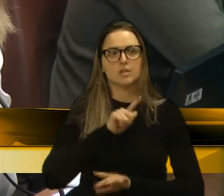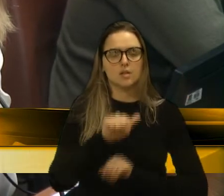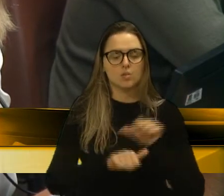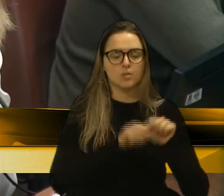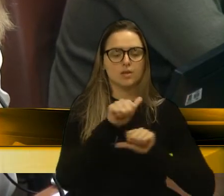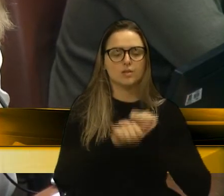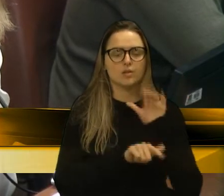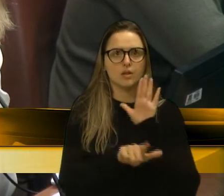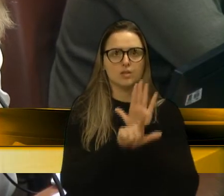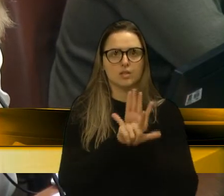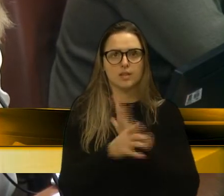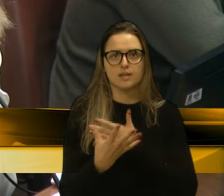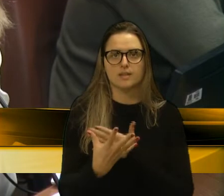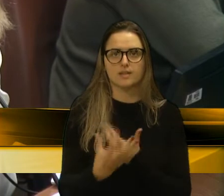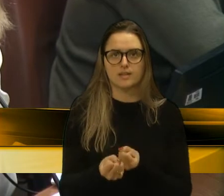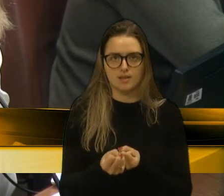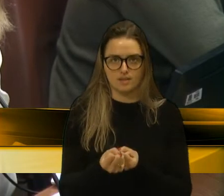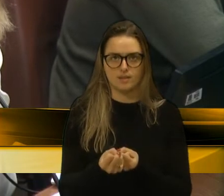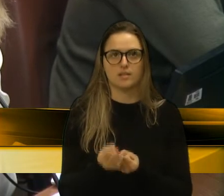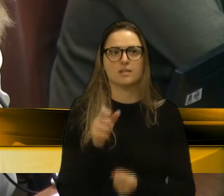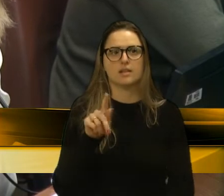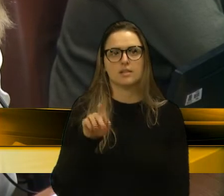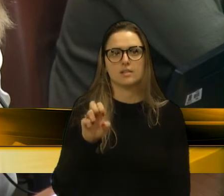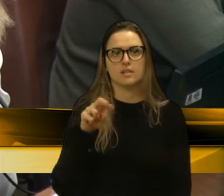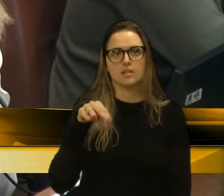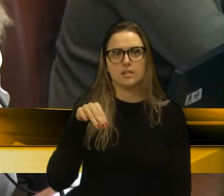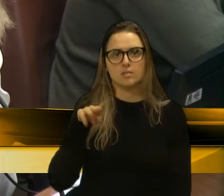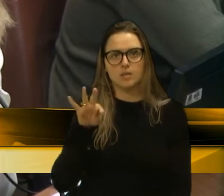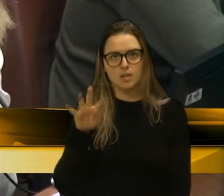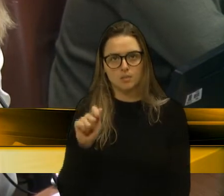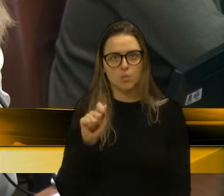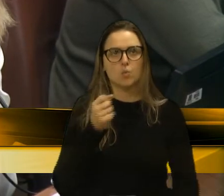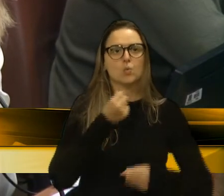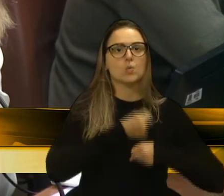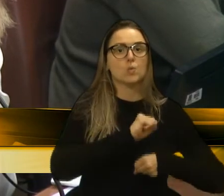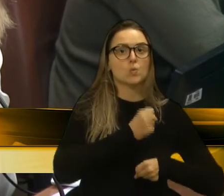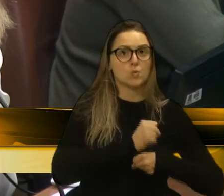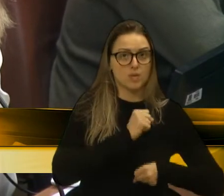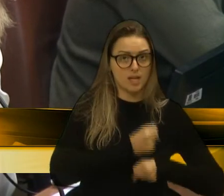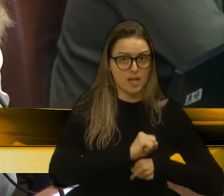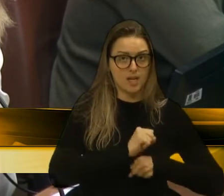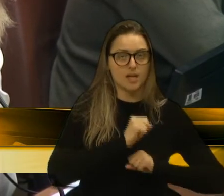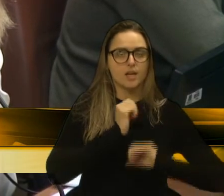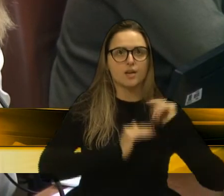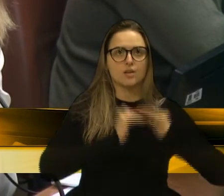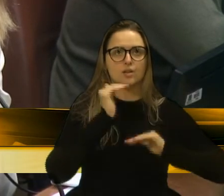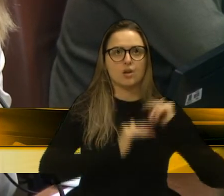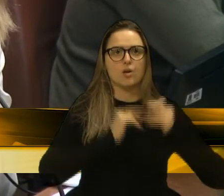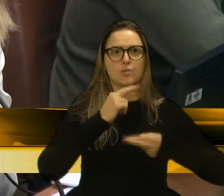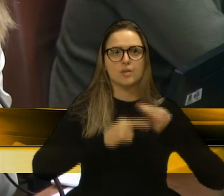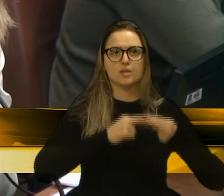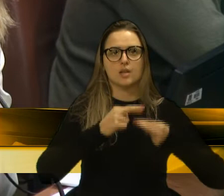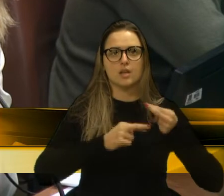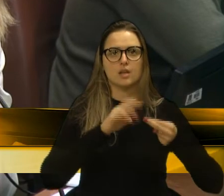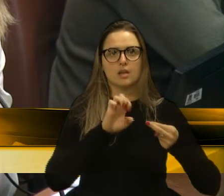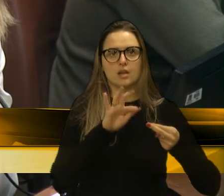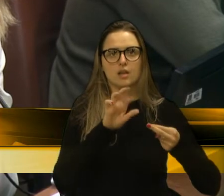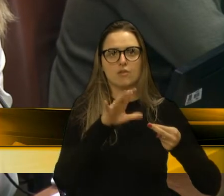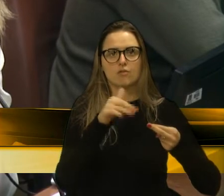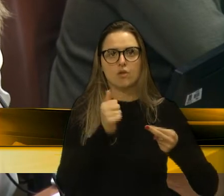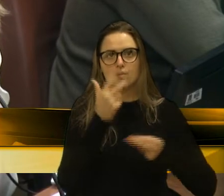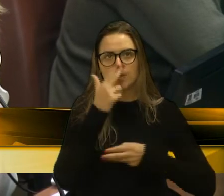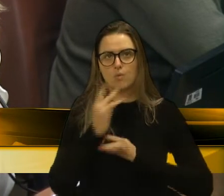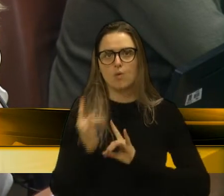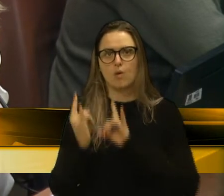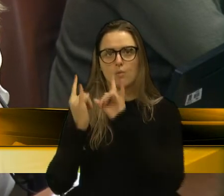legislação que permitisse a permuta, né, em obras, em reforma. assim como já acontece hoje em prédios